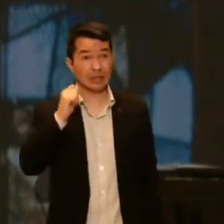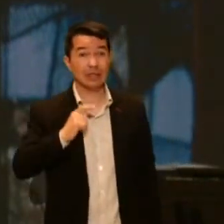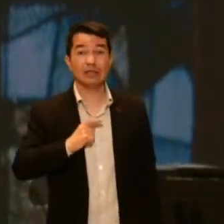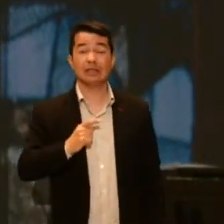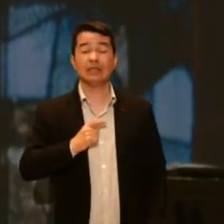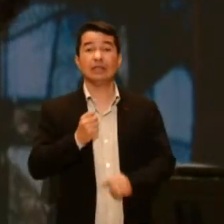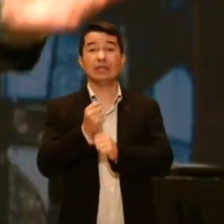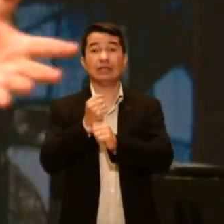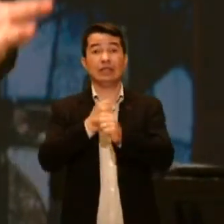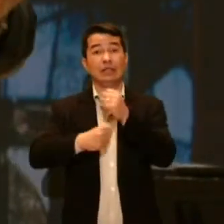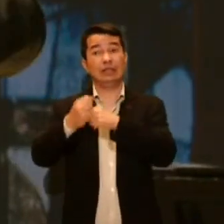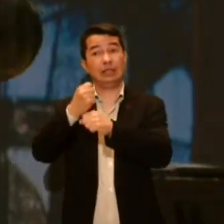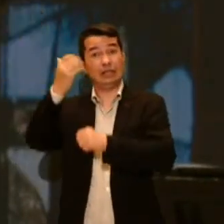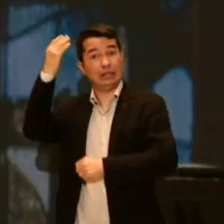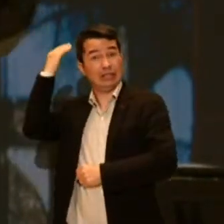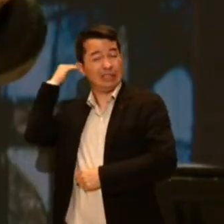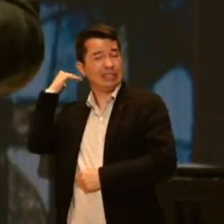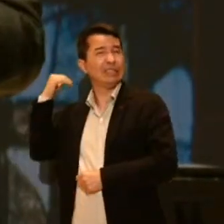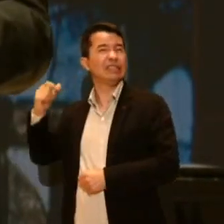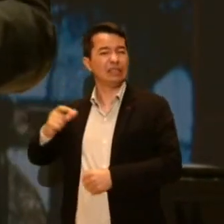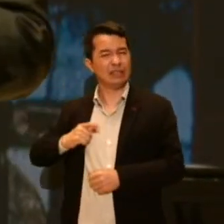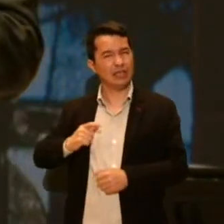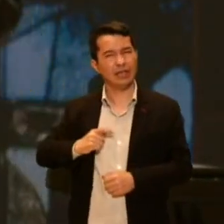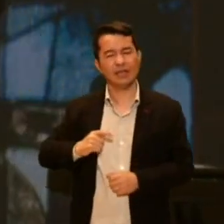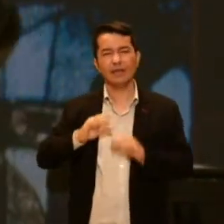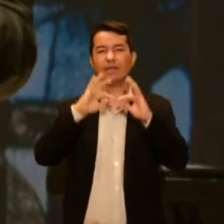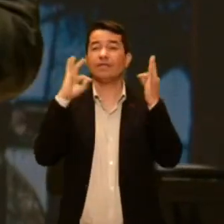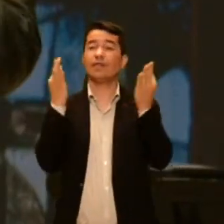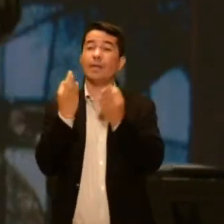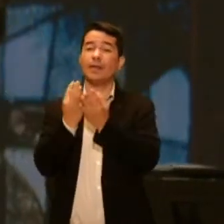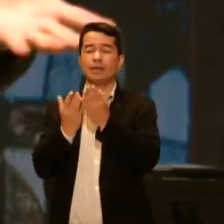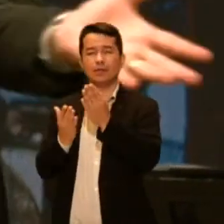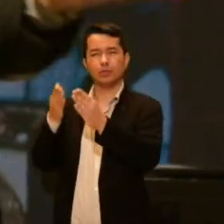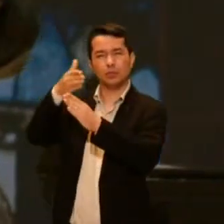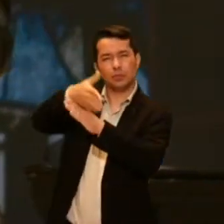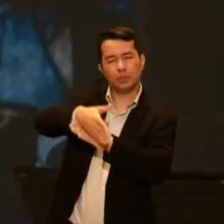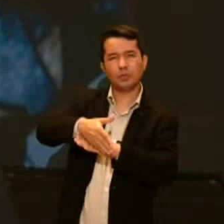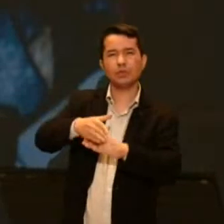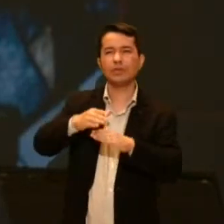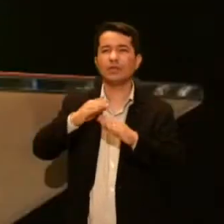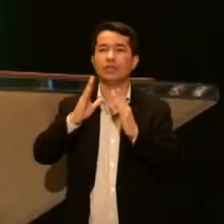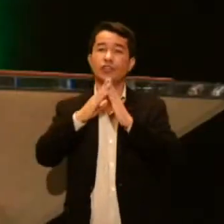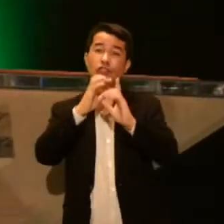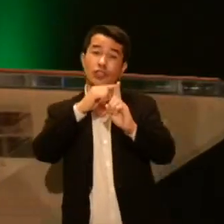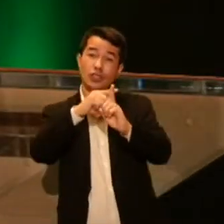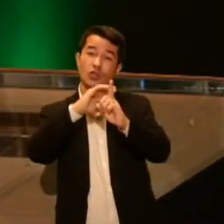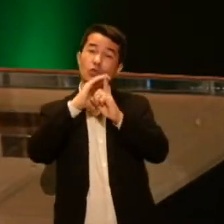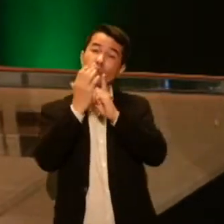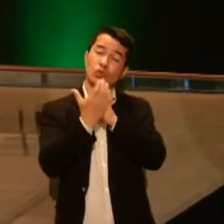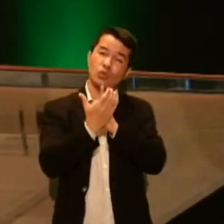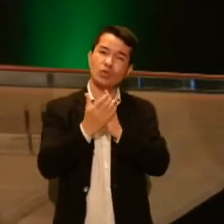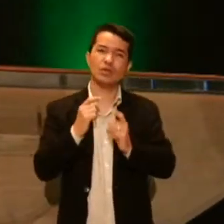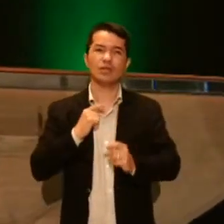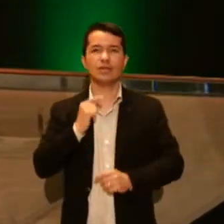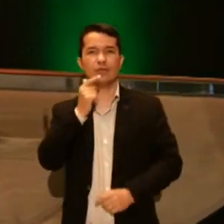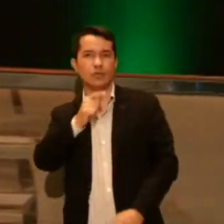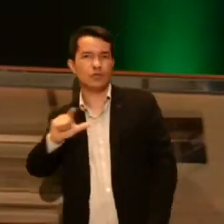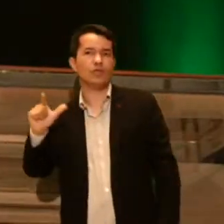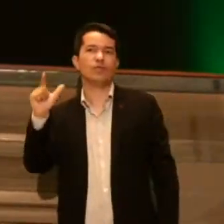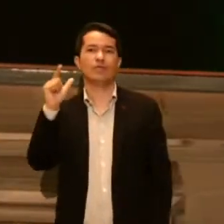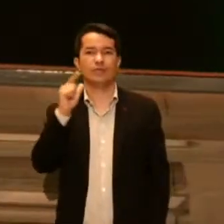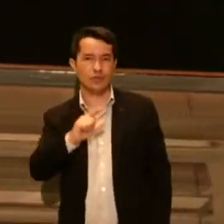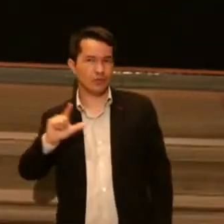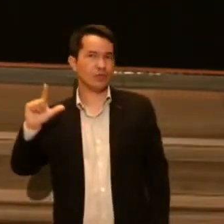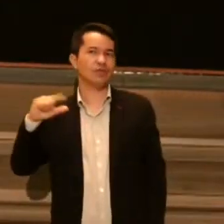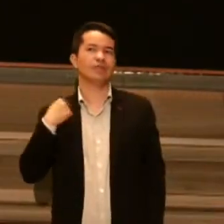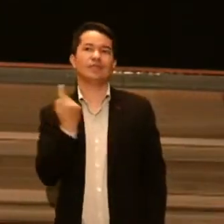porque descobriu a igreja e foi lá, ninguém, não conhecia ninguém, foi assistir um culto e depois voltou outra vez. E estávamos